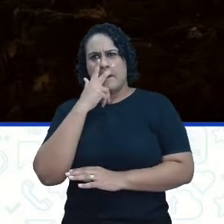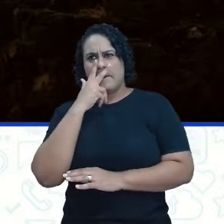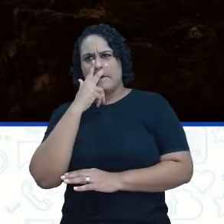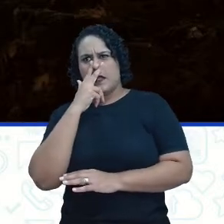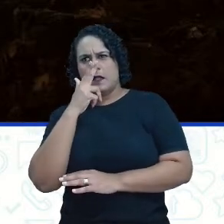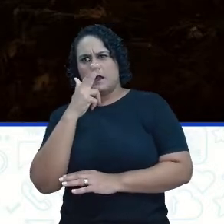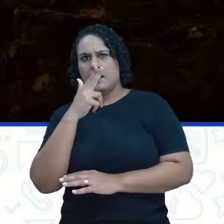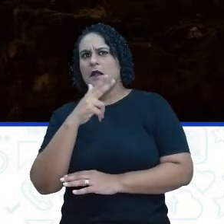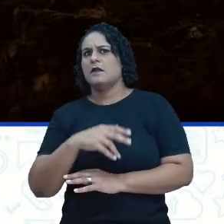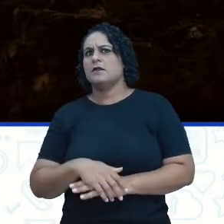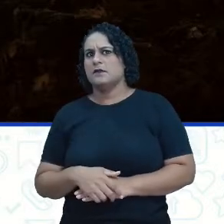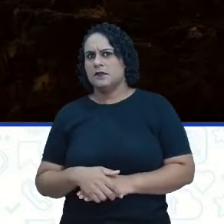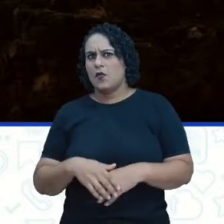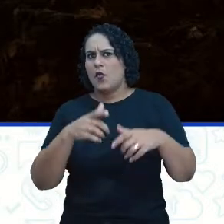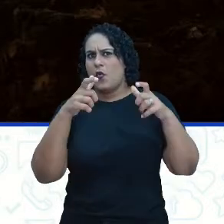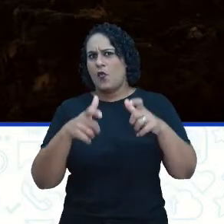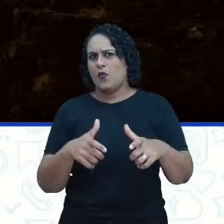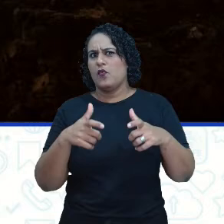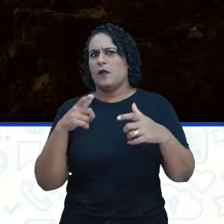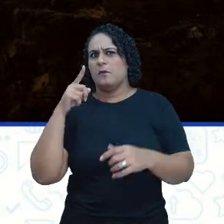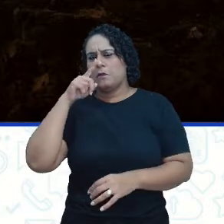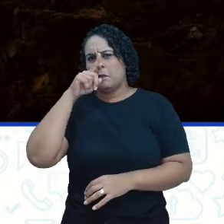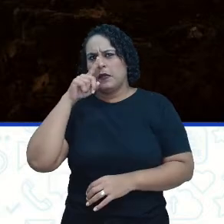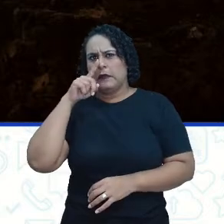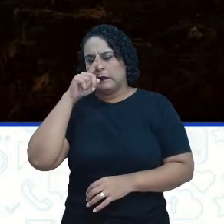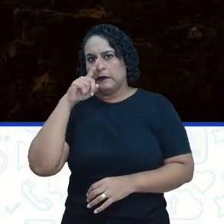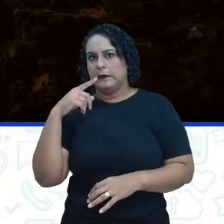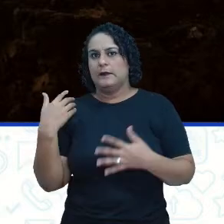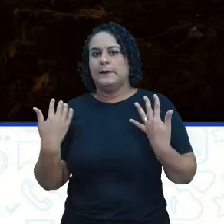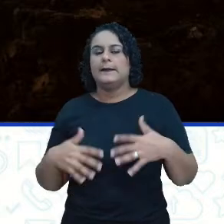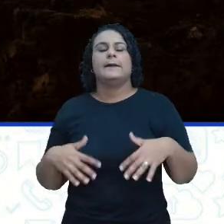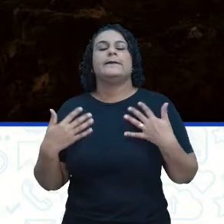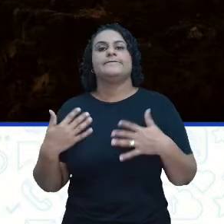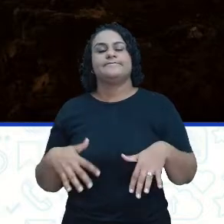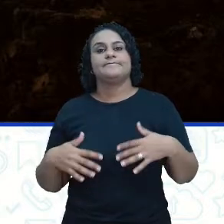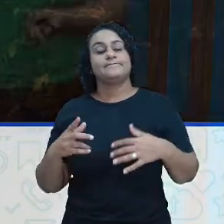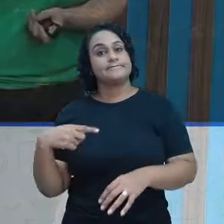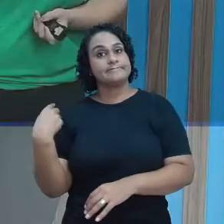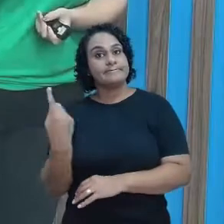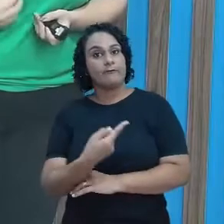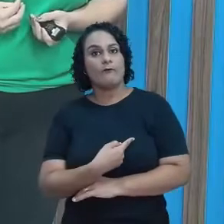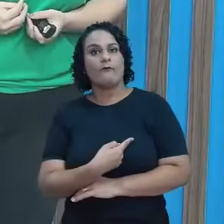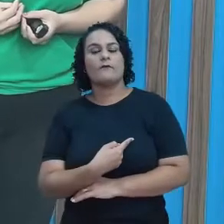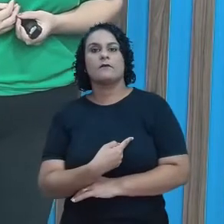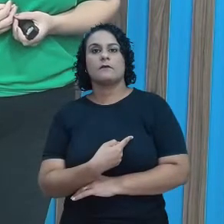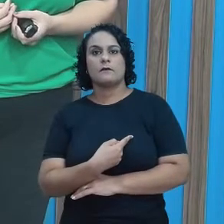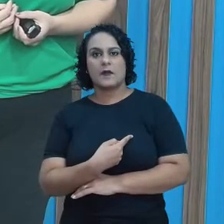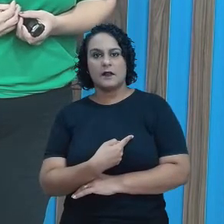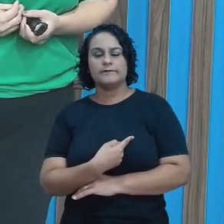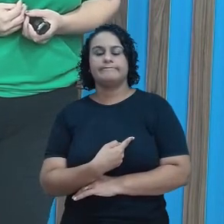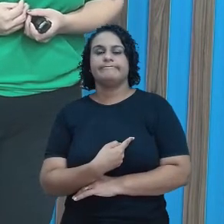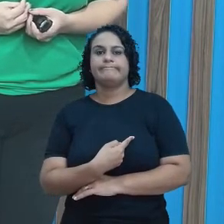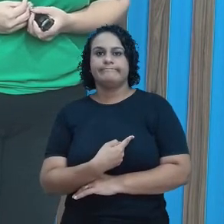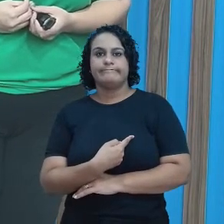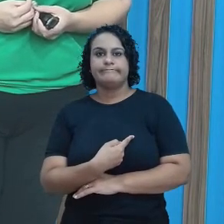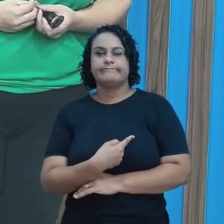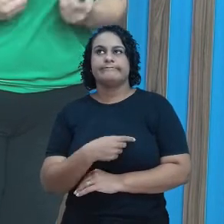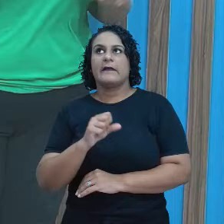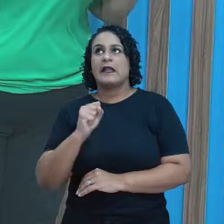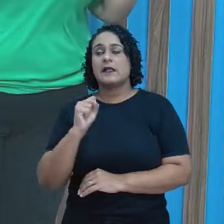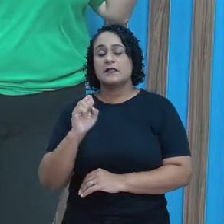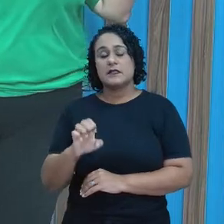um lugar bem perigoso, né, que ela se arriscou. Então, gente, nós somos o nosso único limite, né? Se a